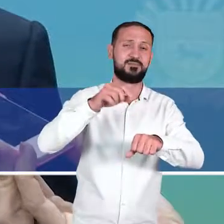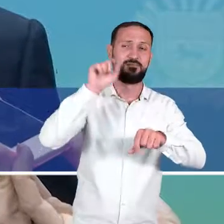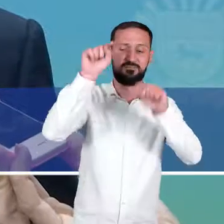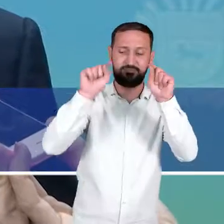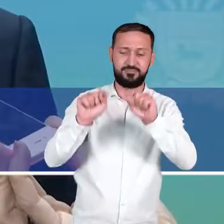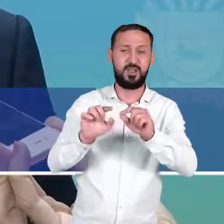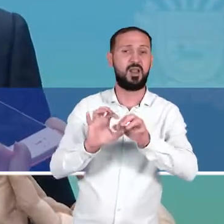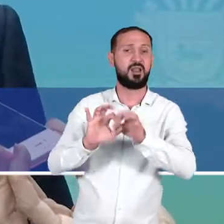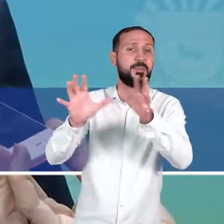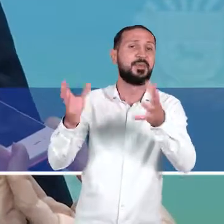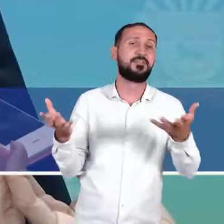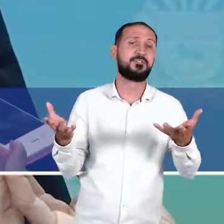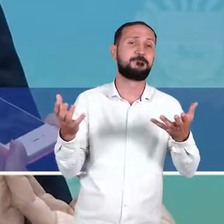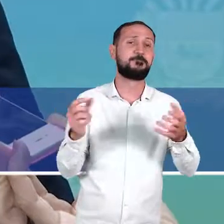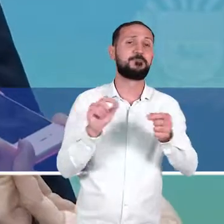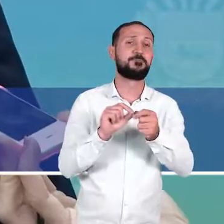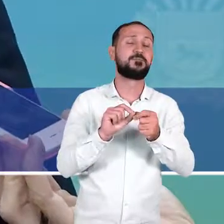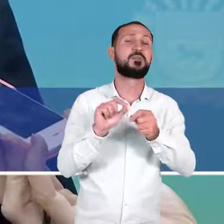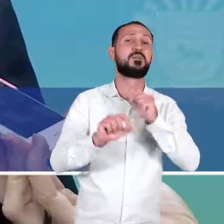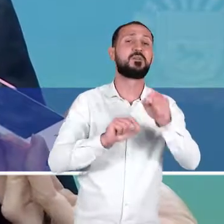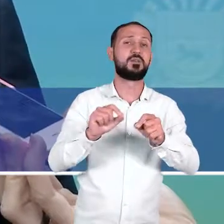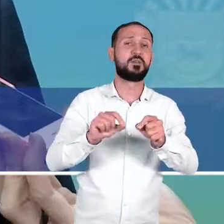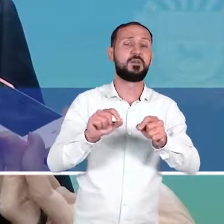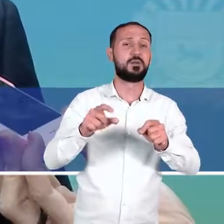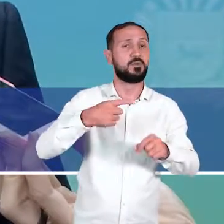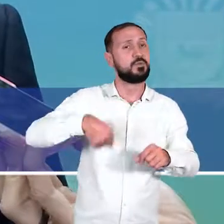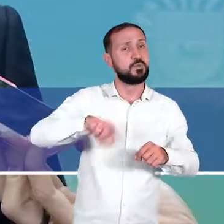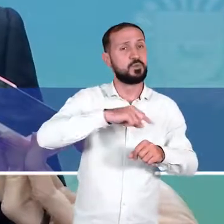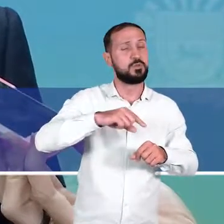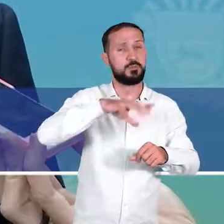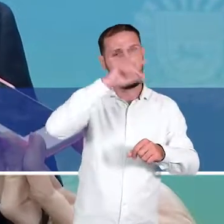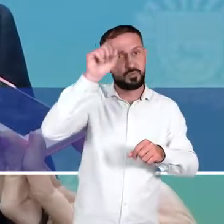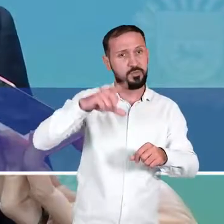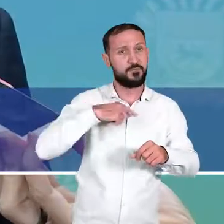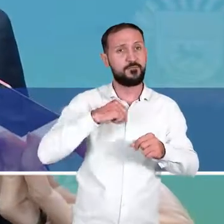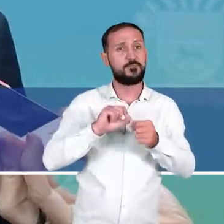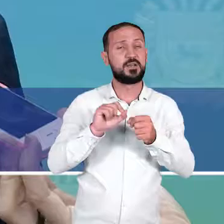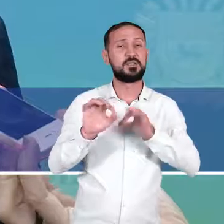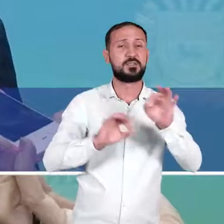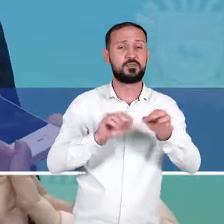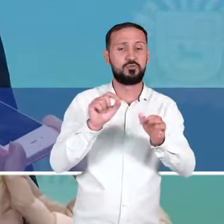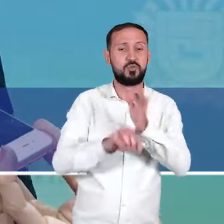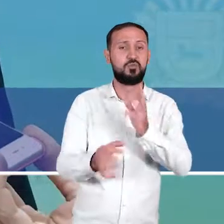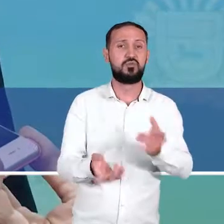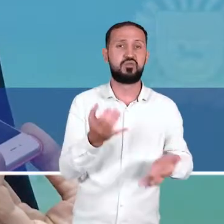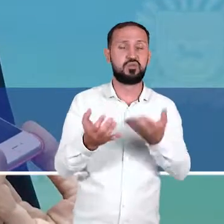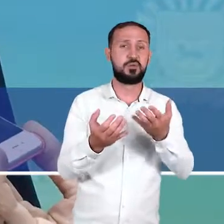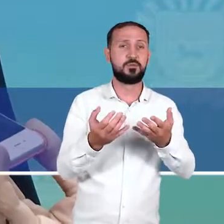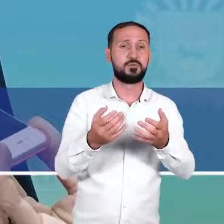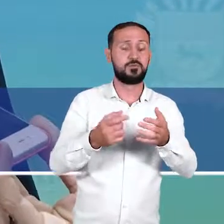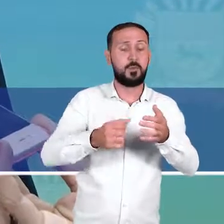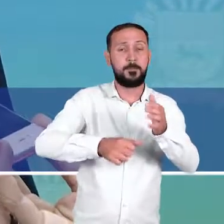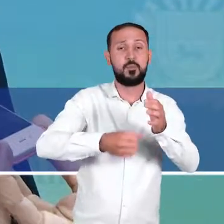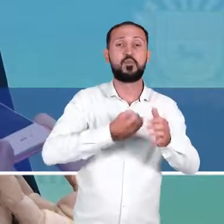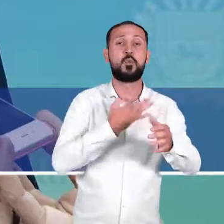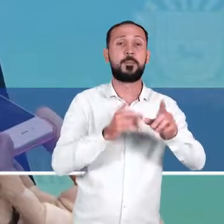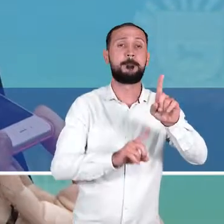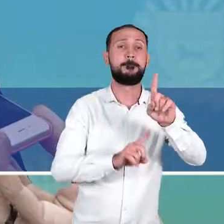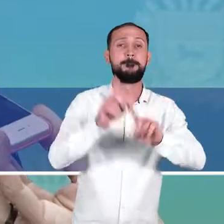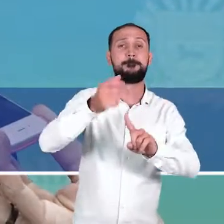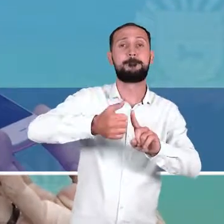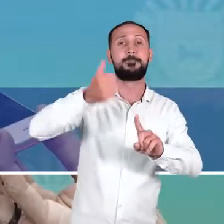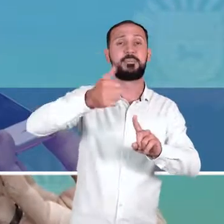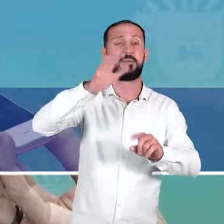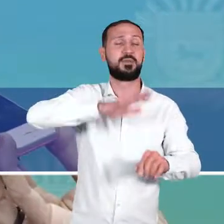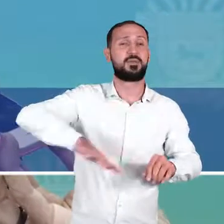isso tornou o nosso estado um foco de incêndio muito grande. Ficamos entre os primeiros do Brasil.